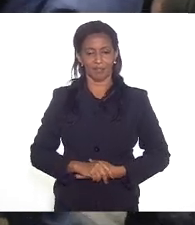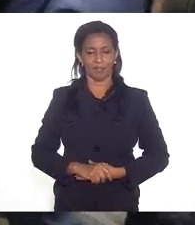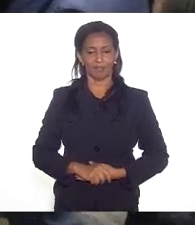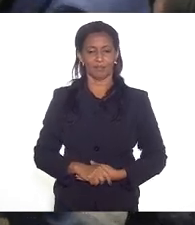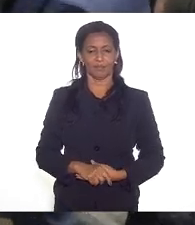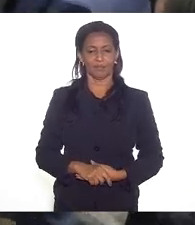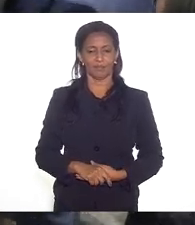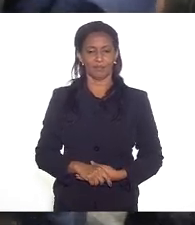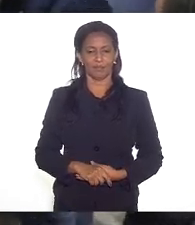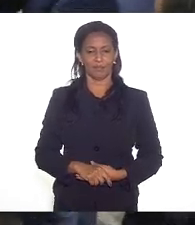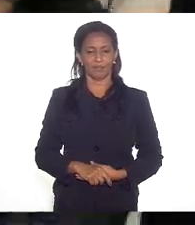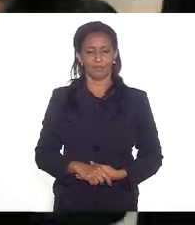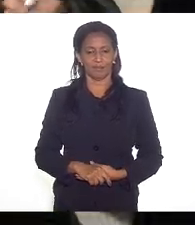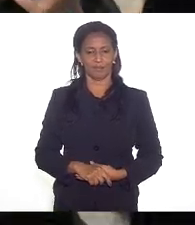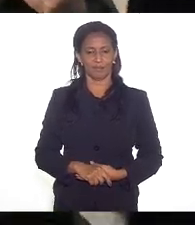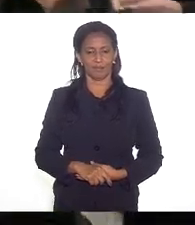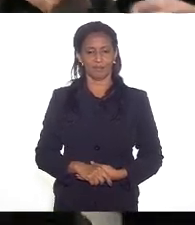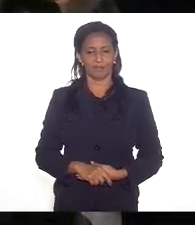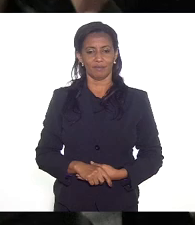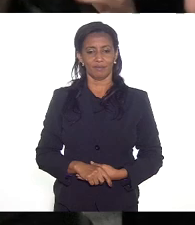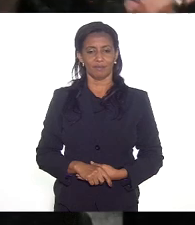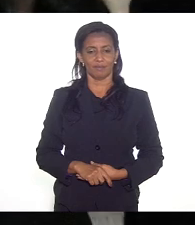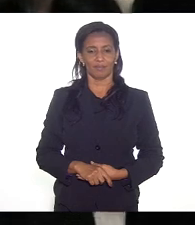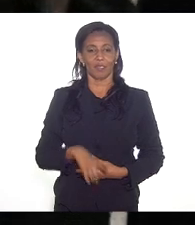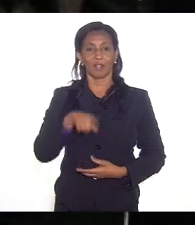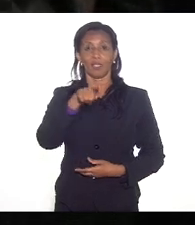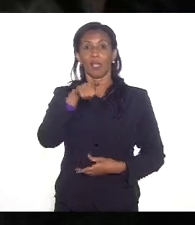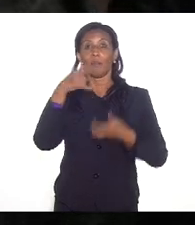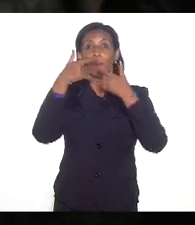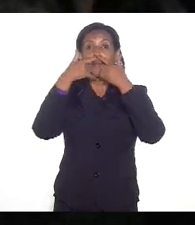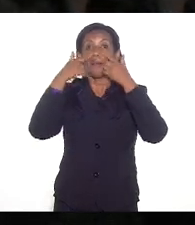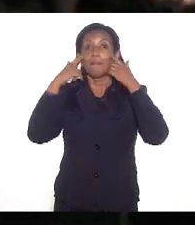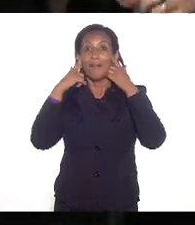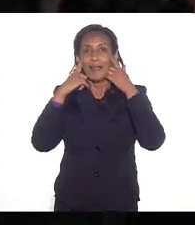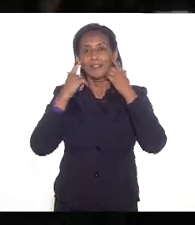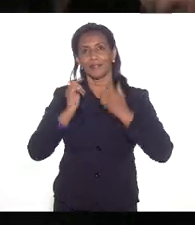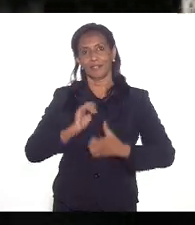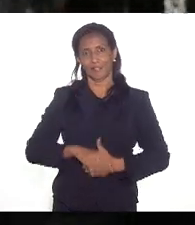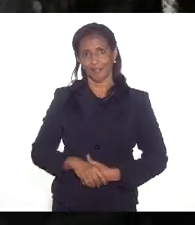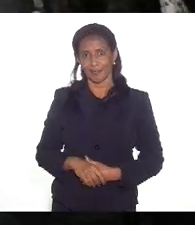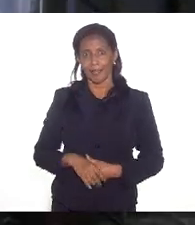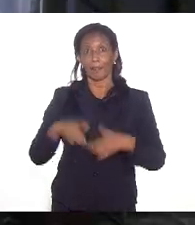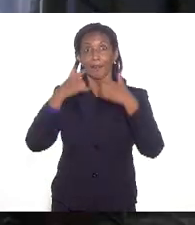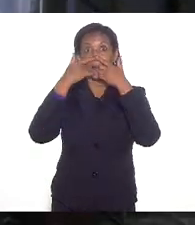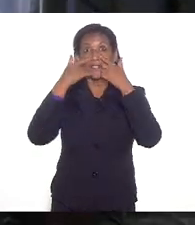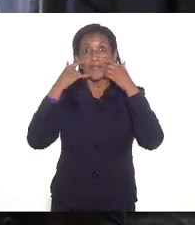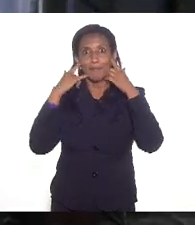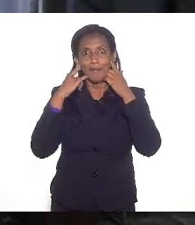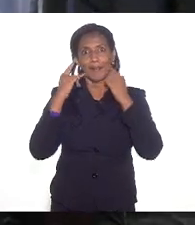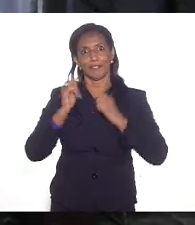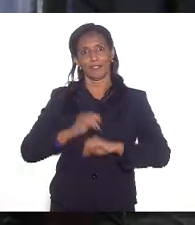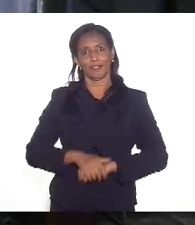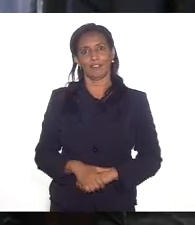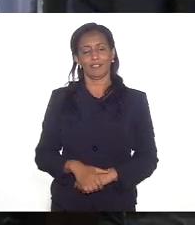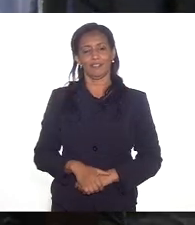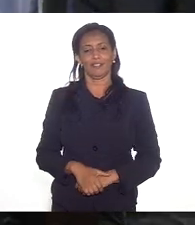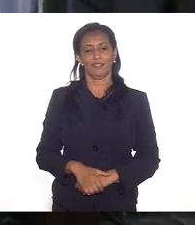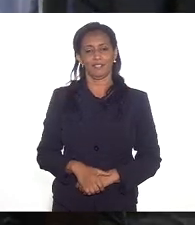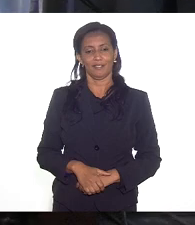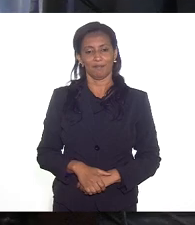é mas só se for com o macho botar mais cara eu vou conceder a consultoria tem que botar por favor